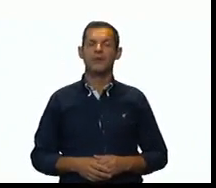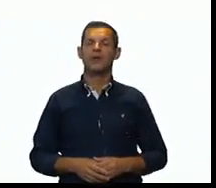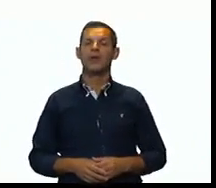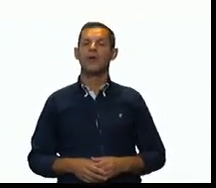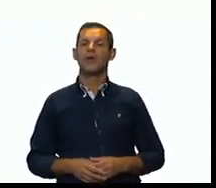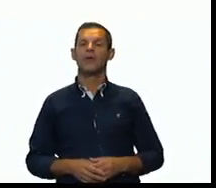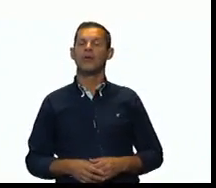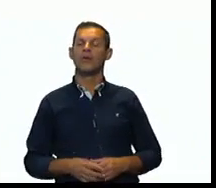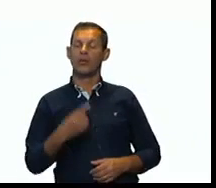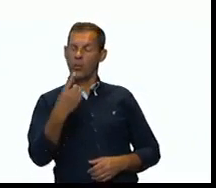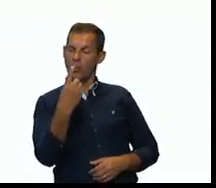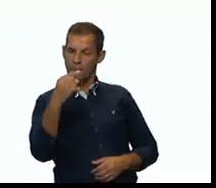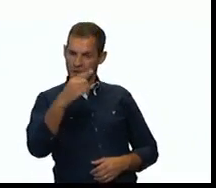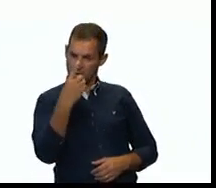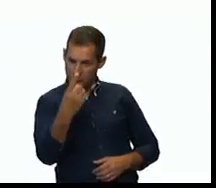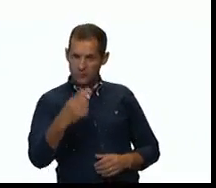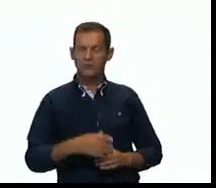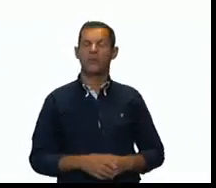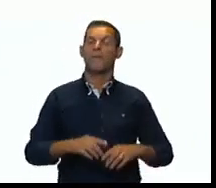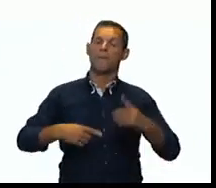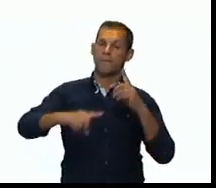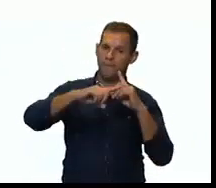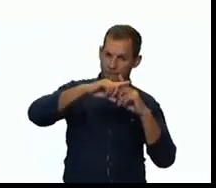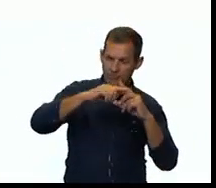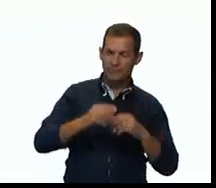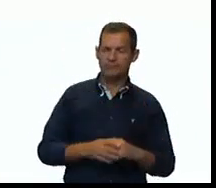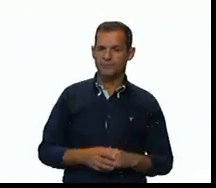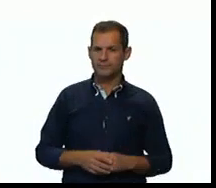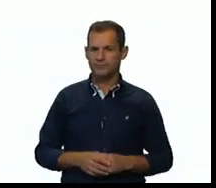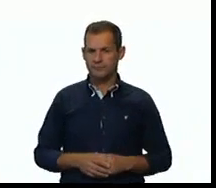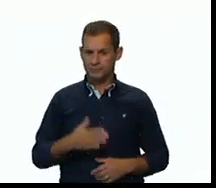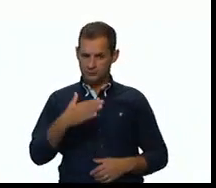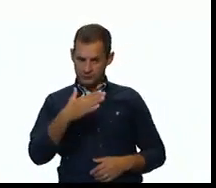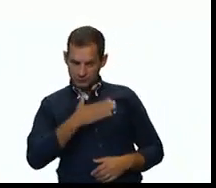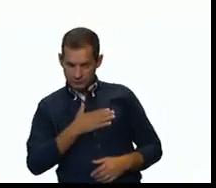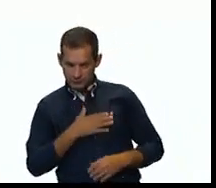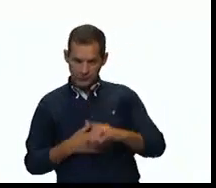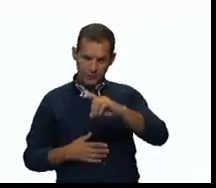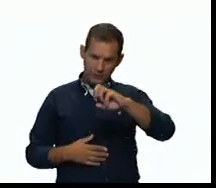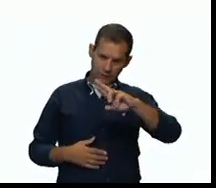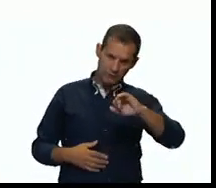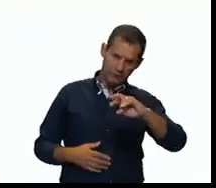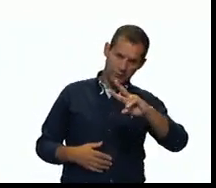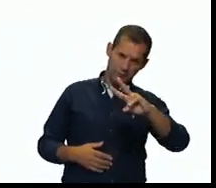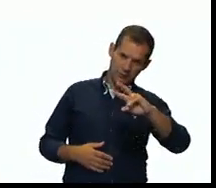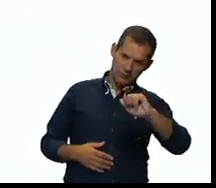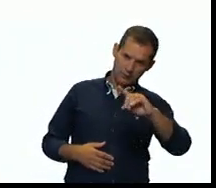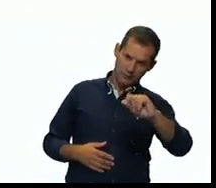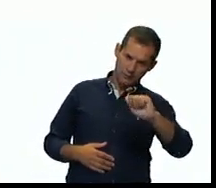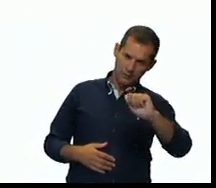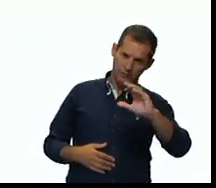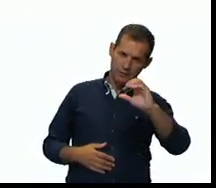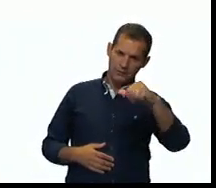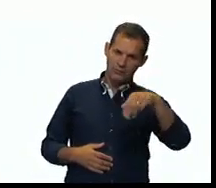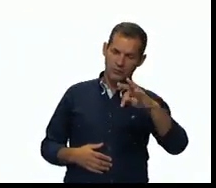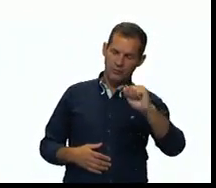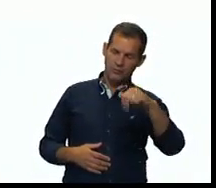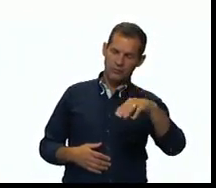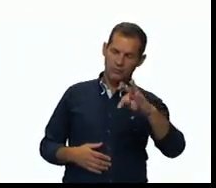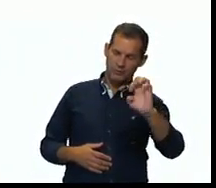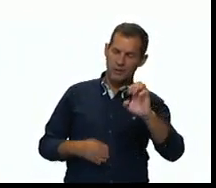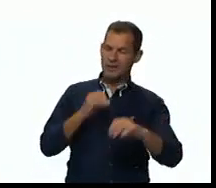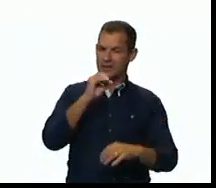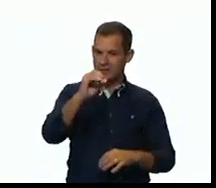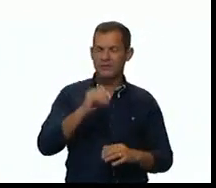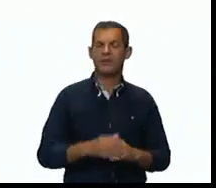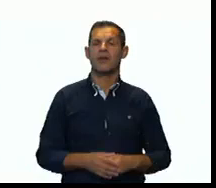com 1 menos 1, mais a minha derivada da constante. Qual é a derivada de constante?